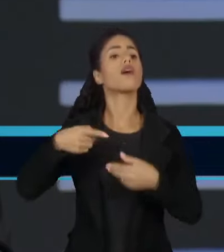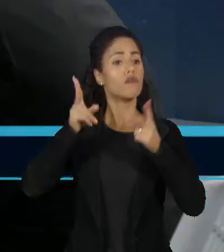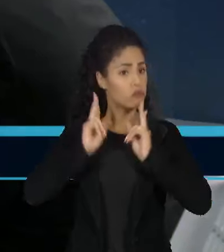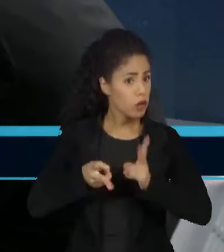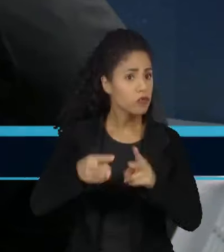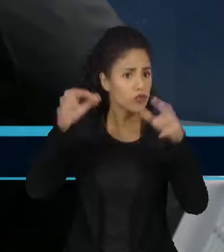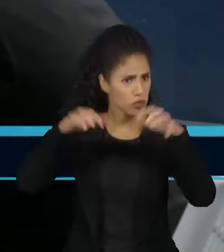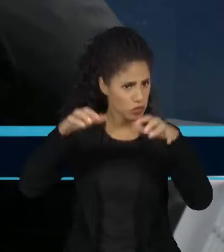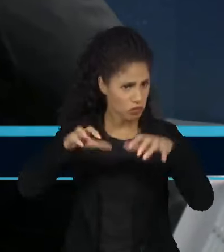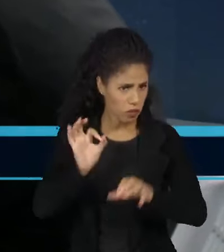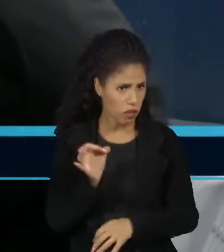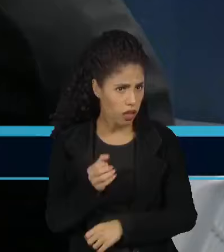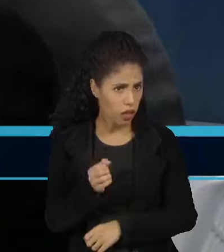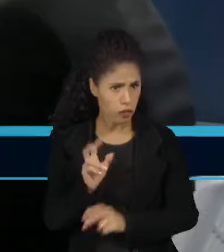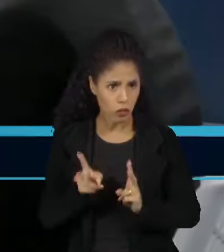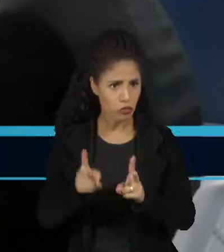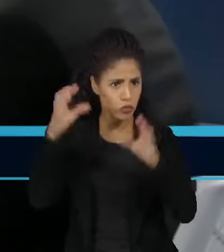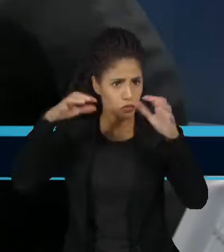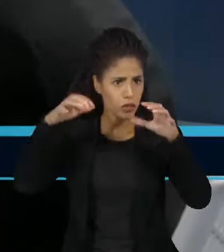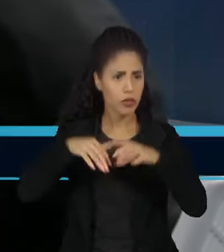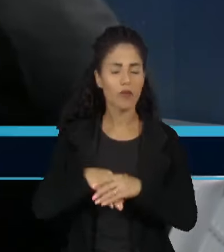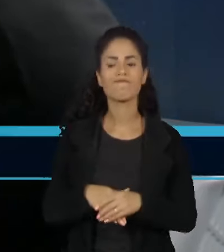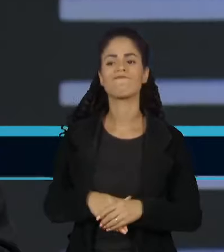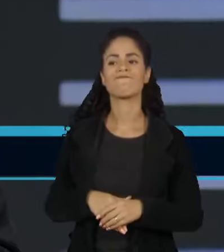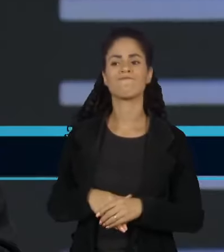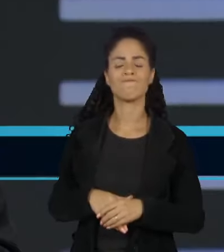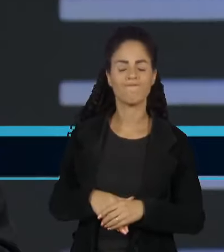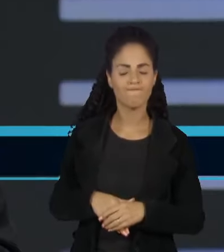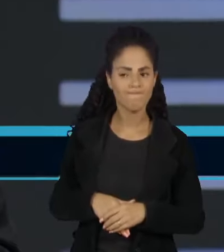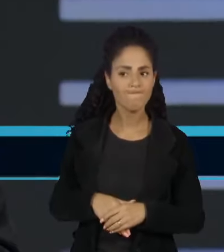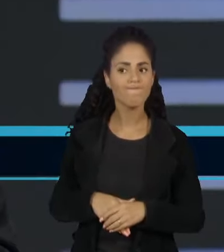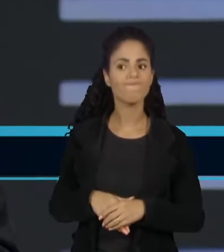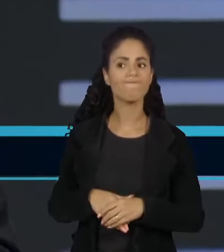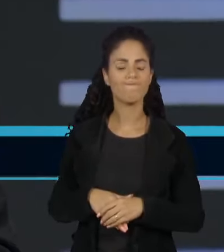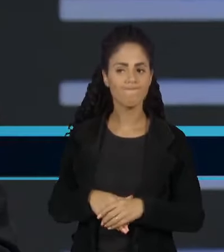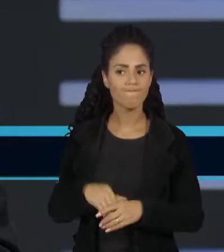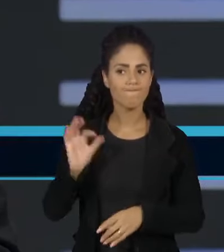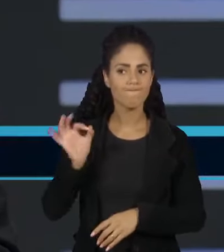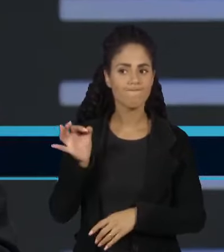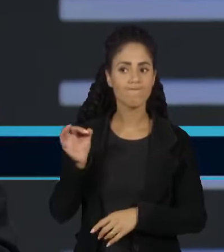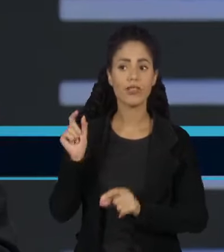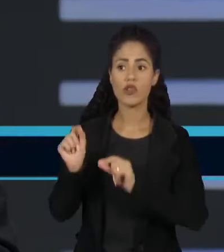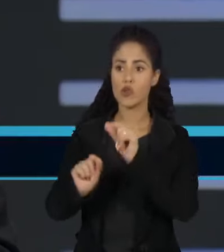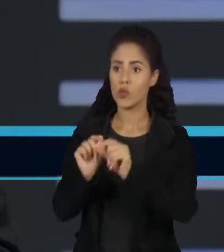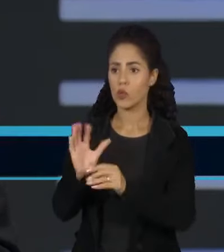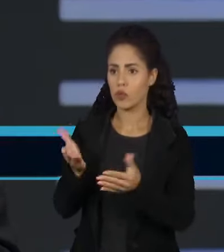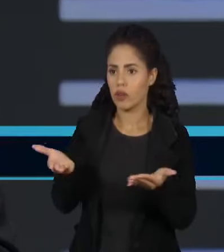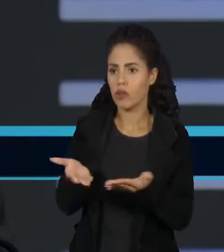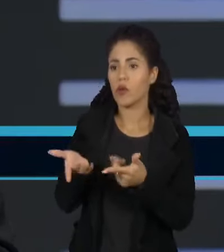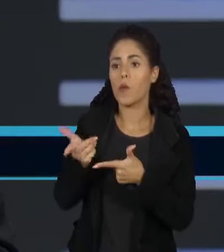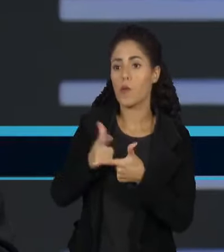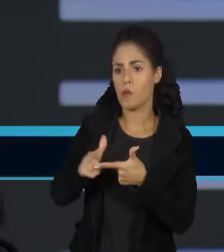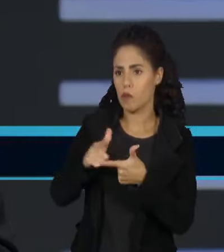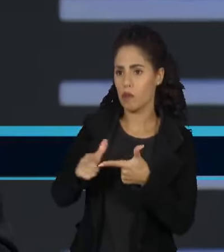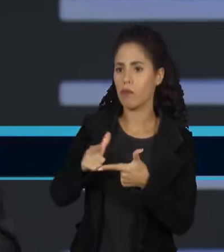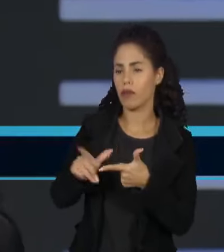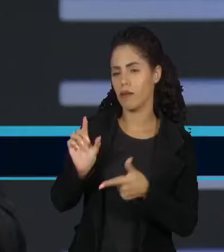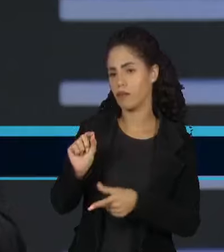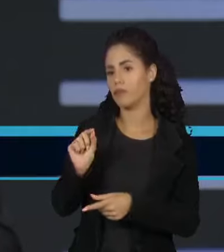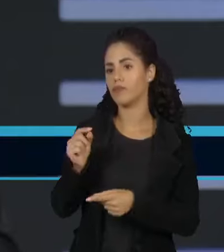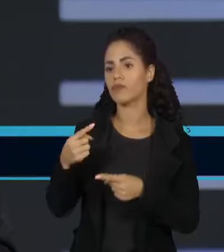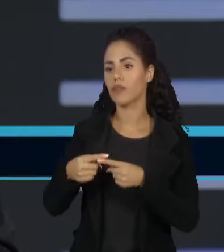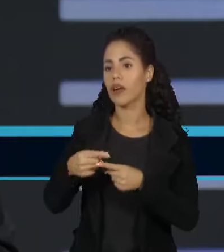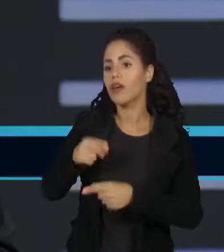chuva para os próximos dias, né? É, eu acho que tem uma questão aí, Karen, que é um problema mais de longo prazo e a